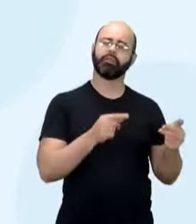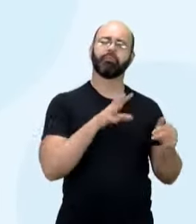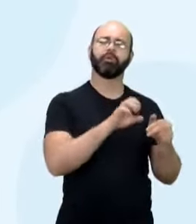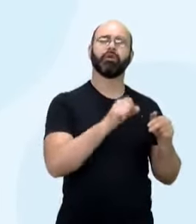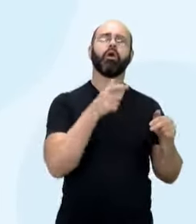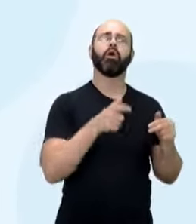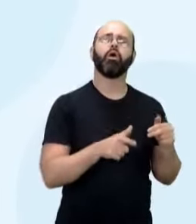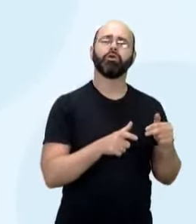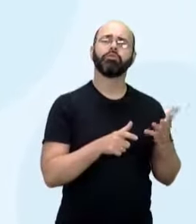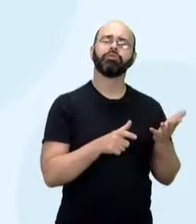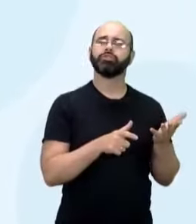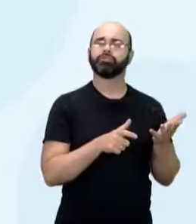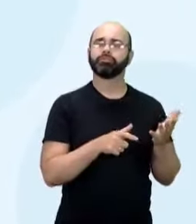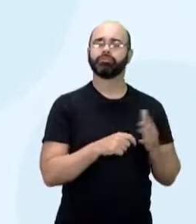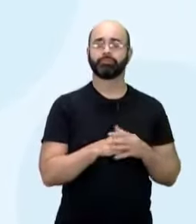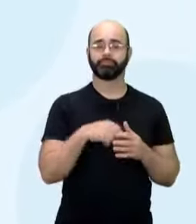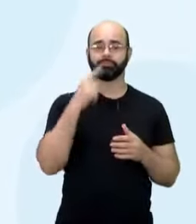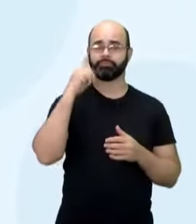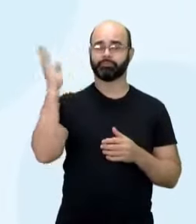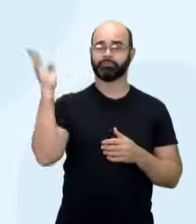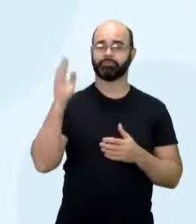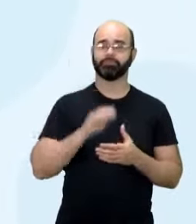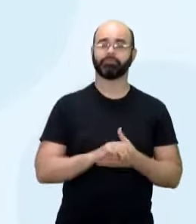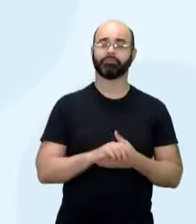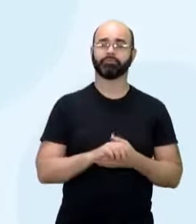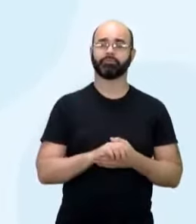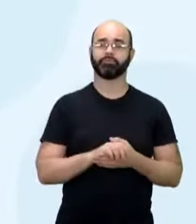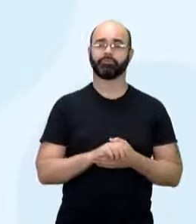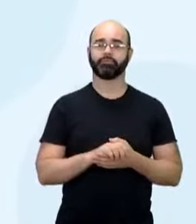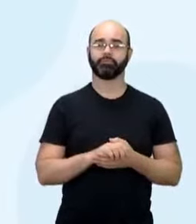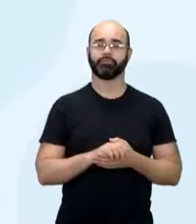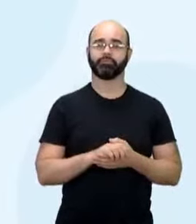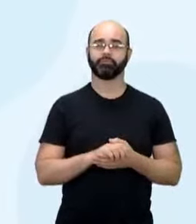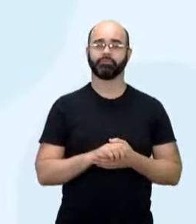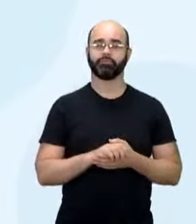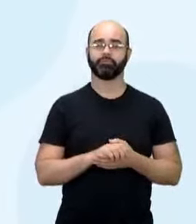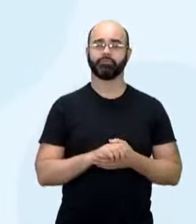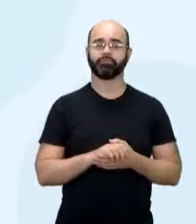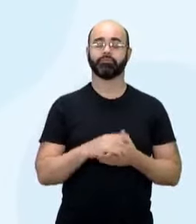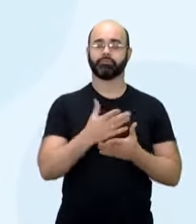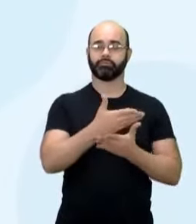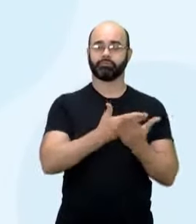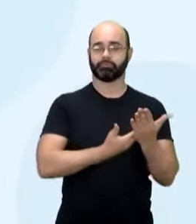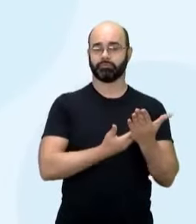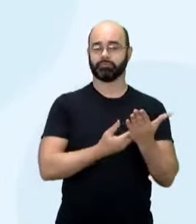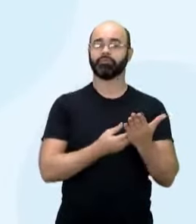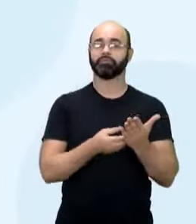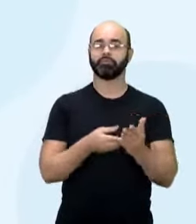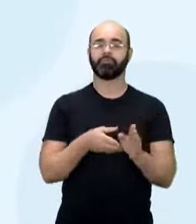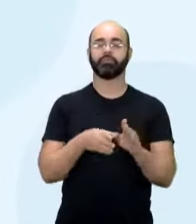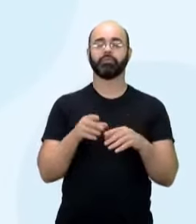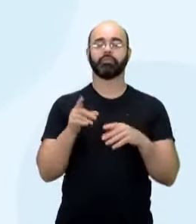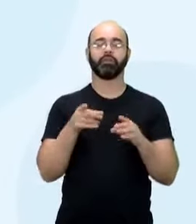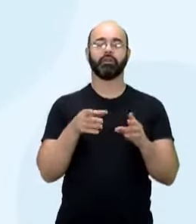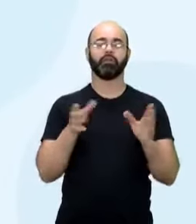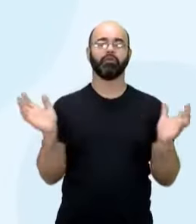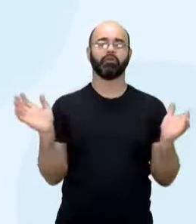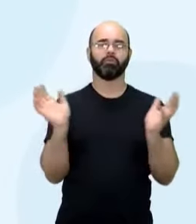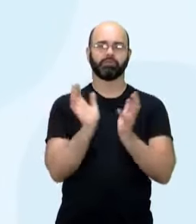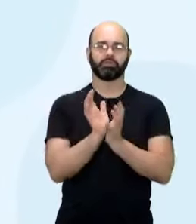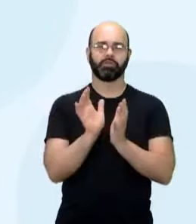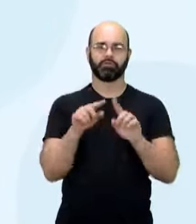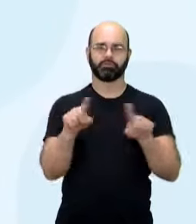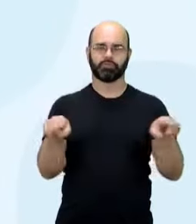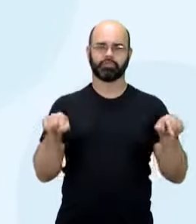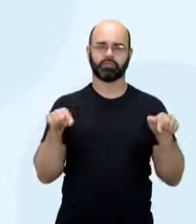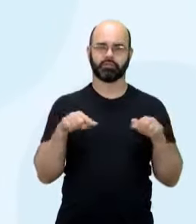É o próximo slide. É o documento orientador, né, do Conselho de Classe. Esse documento orientador, ele traz informações